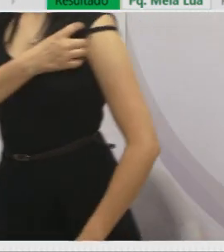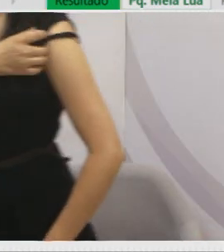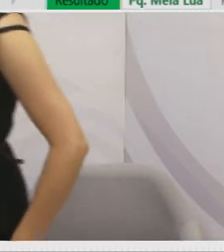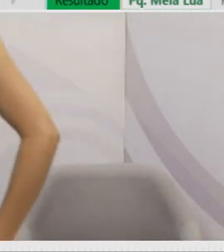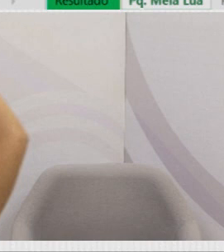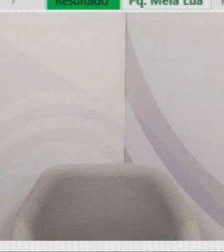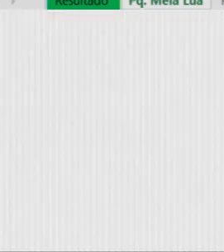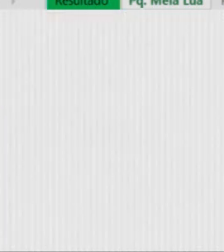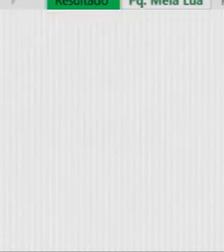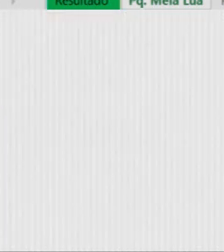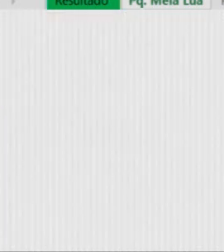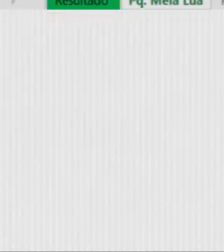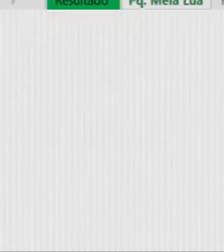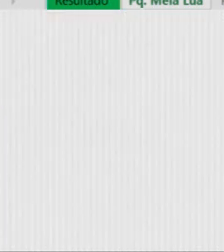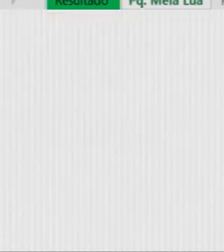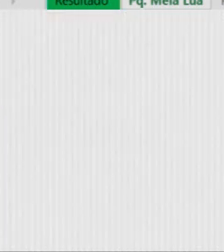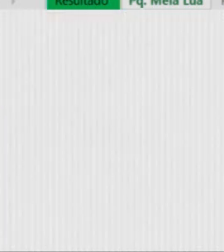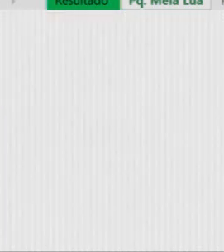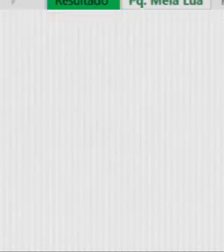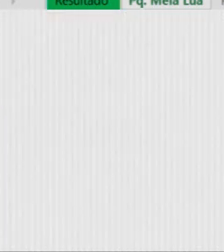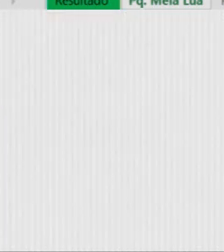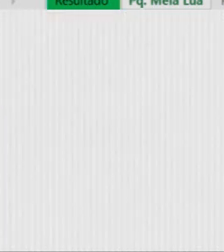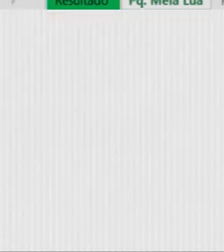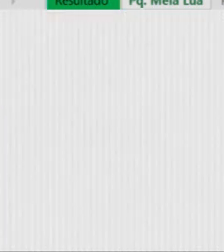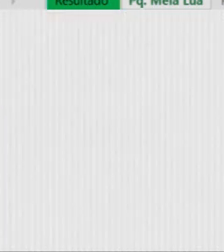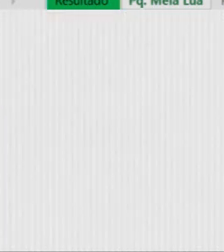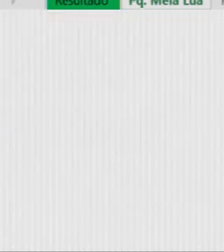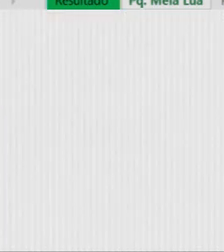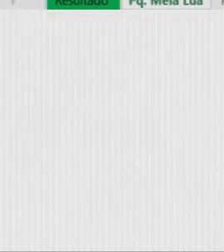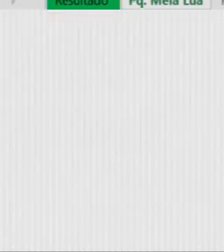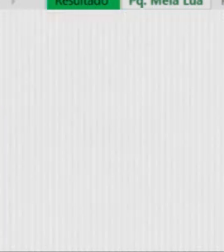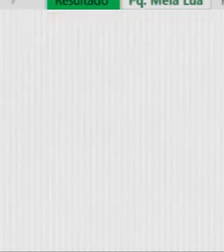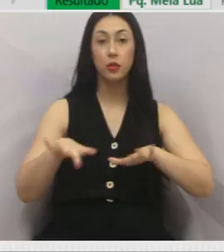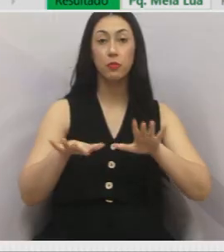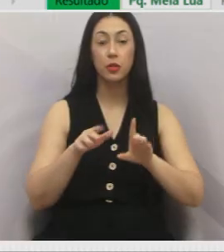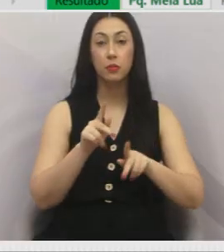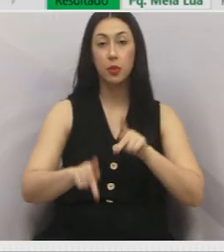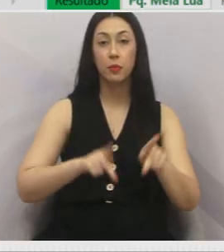Movimentos populares, um voto Associação dos Moradores do Jardim Colônia.